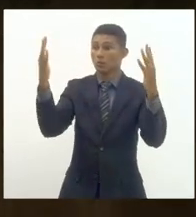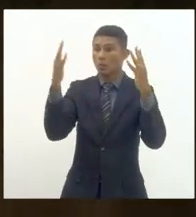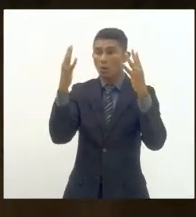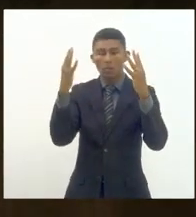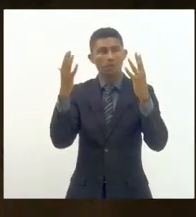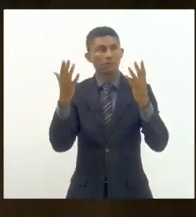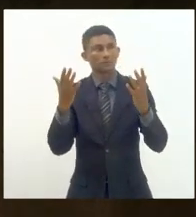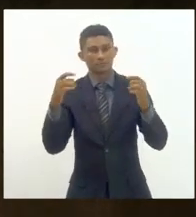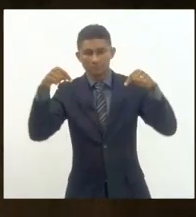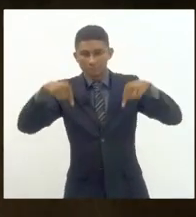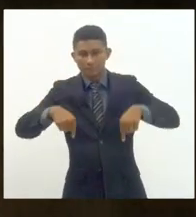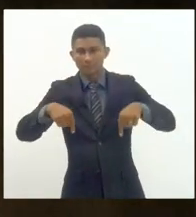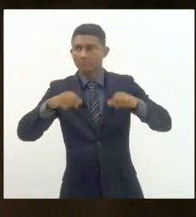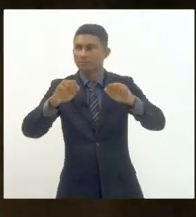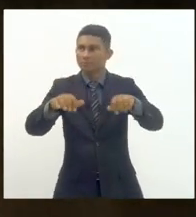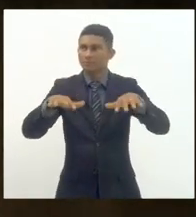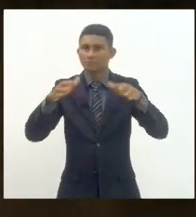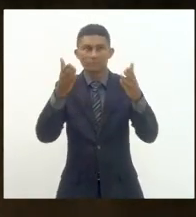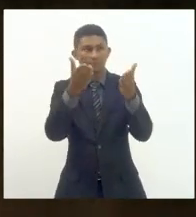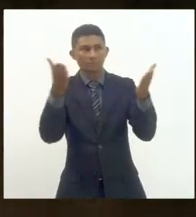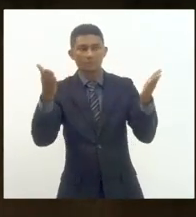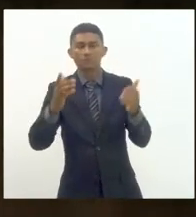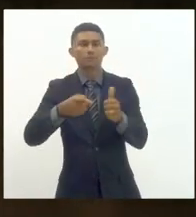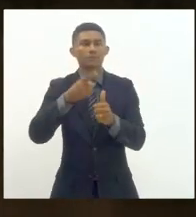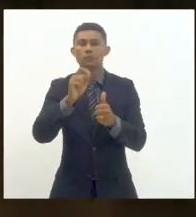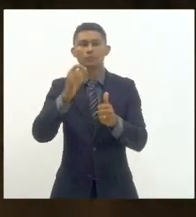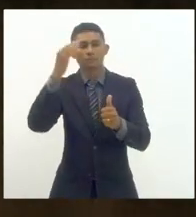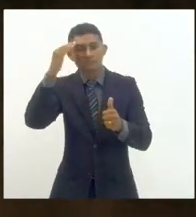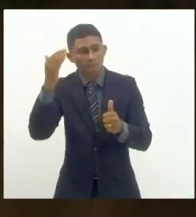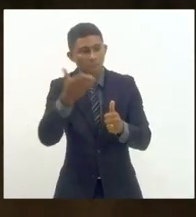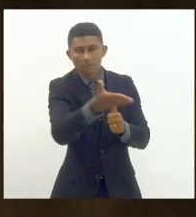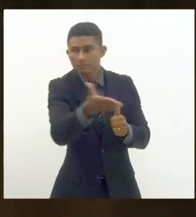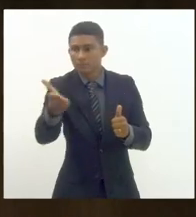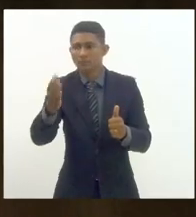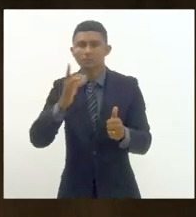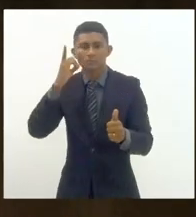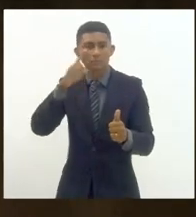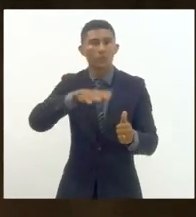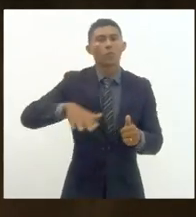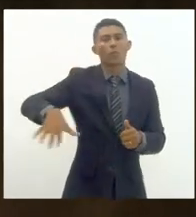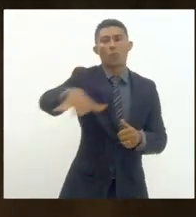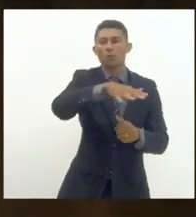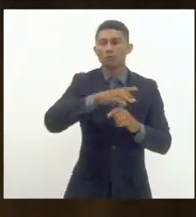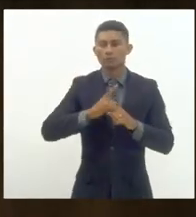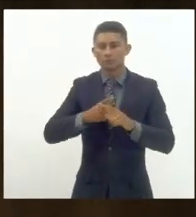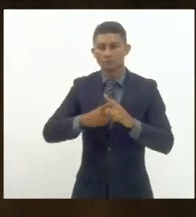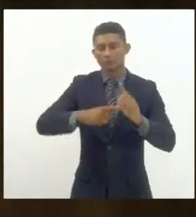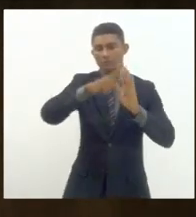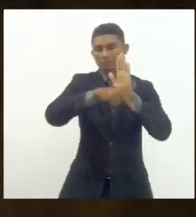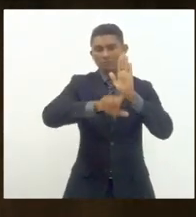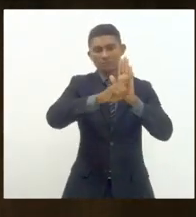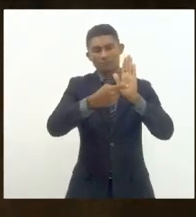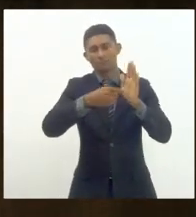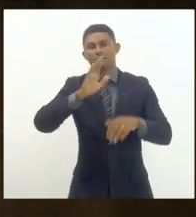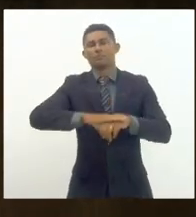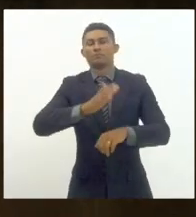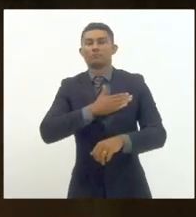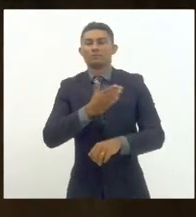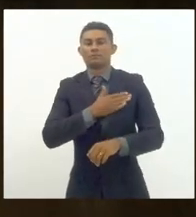plenário. Primeiro, eu quero agradecer a todos os meus pares pela condução da votação do projeto de lei de minha autoria,